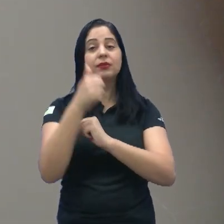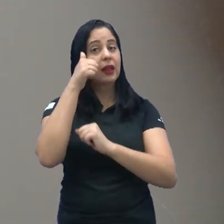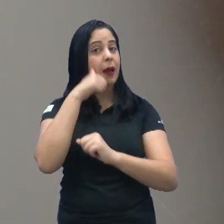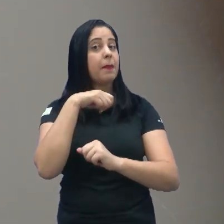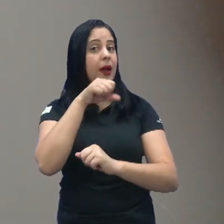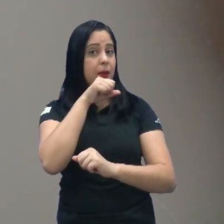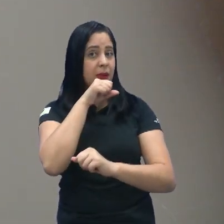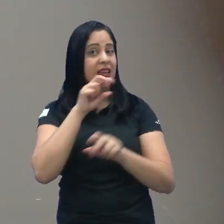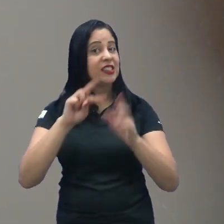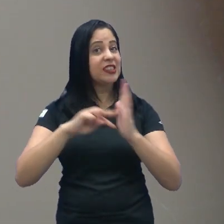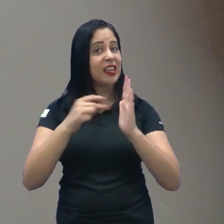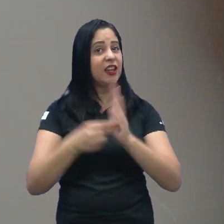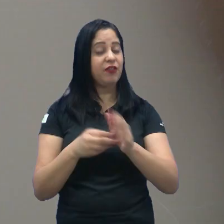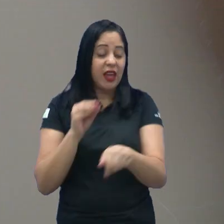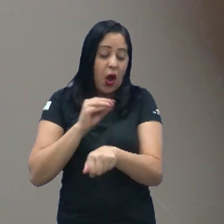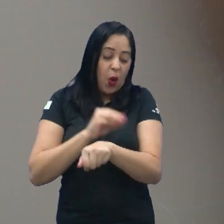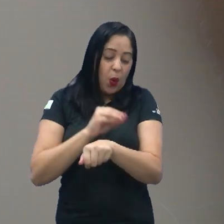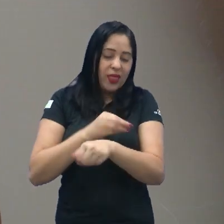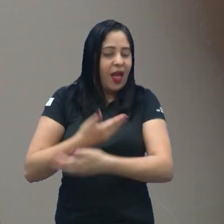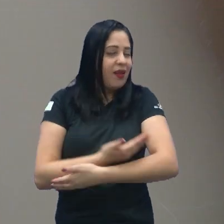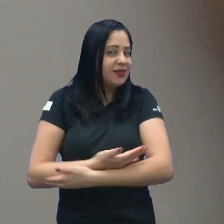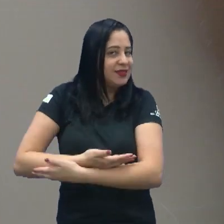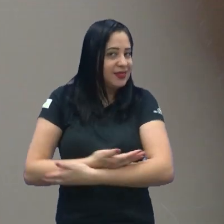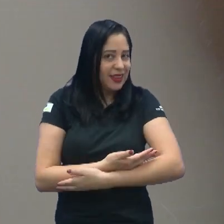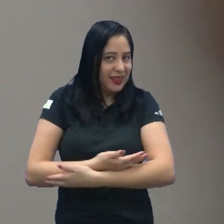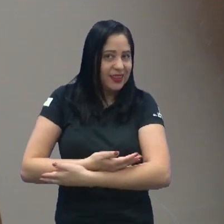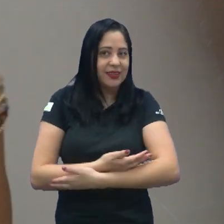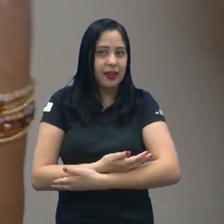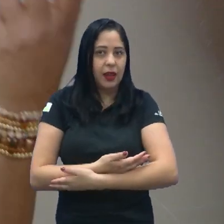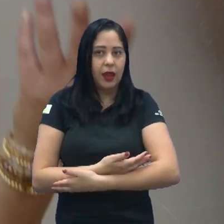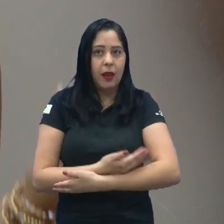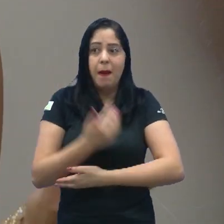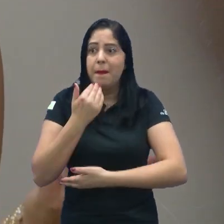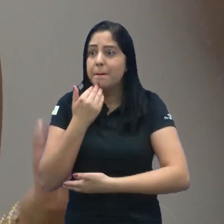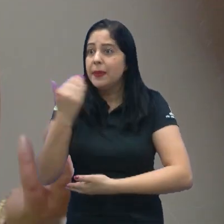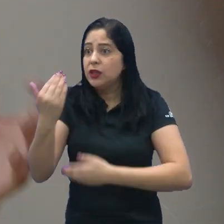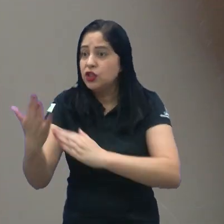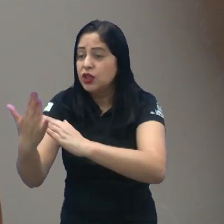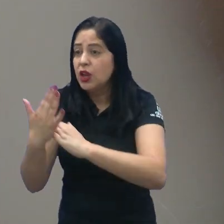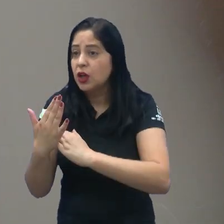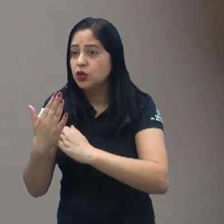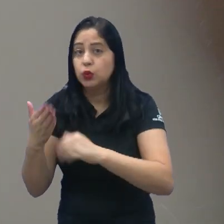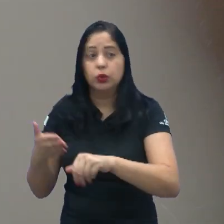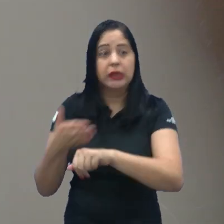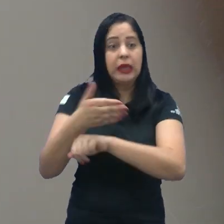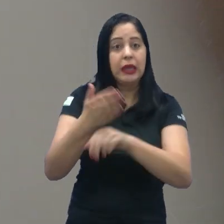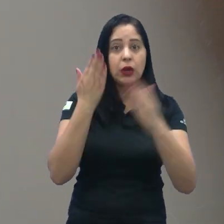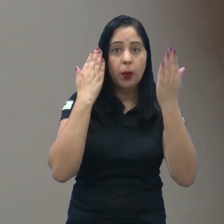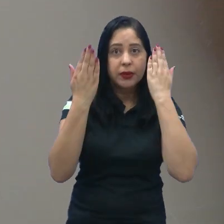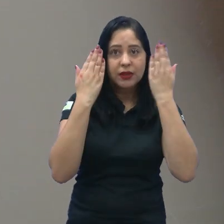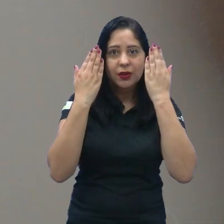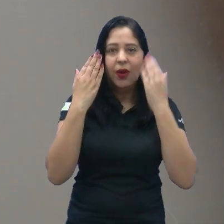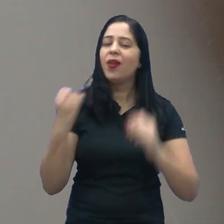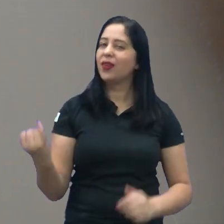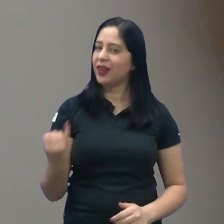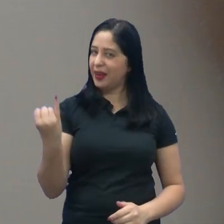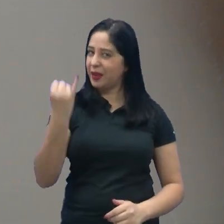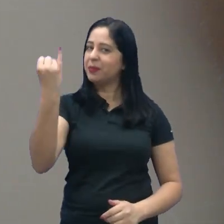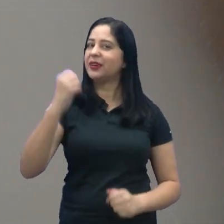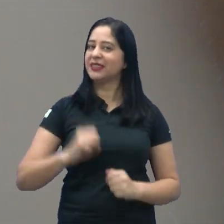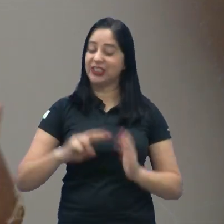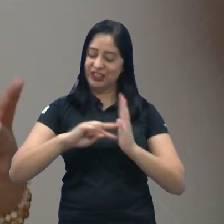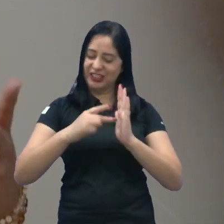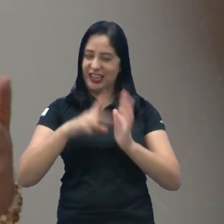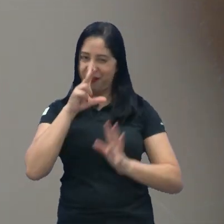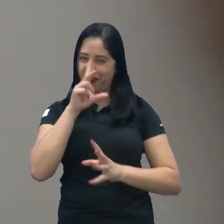da saúde do bebê. E que muitas vezes pedir ajuda, buscar um psicólogo também é sinal de força, viu? Então, eu espero